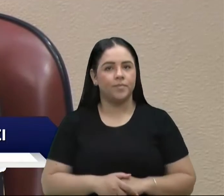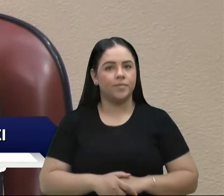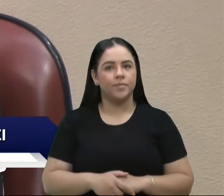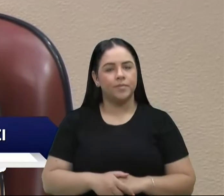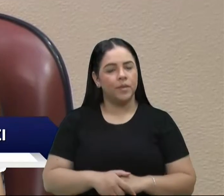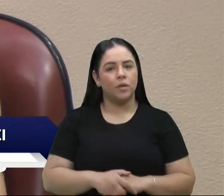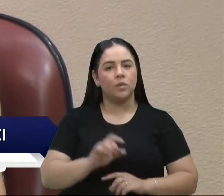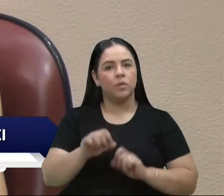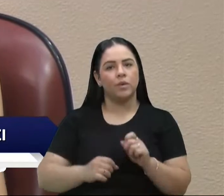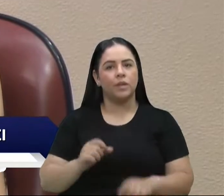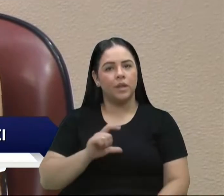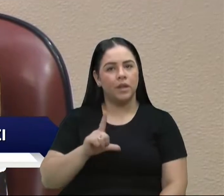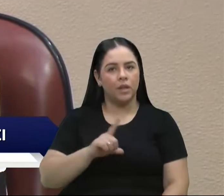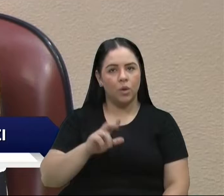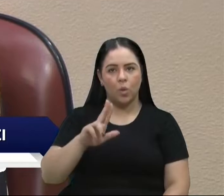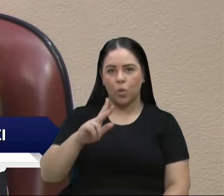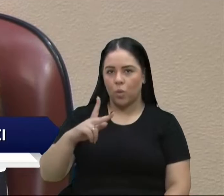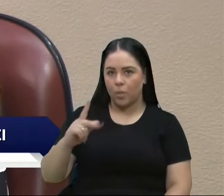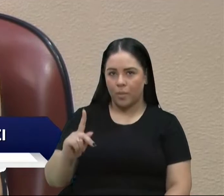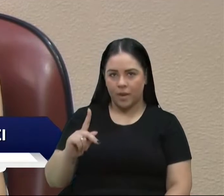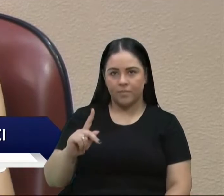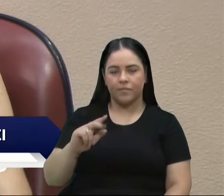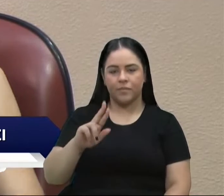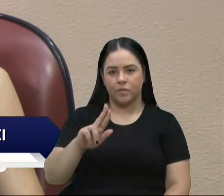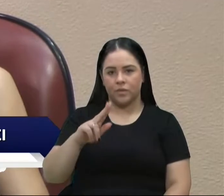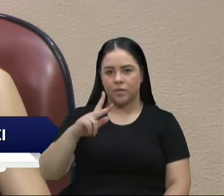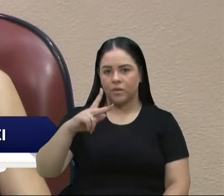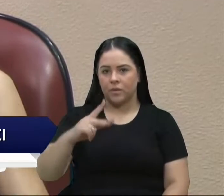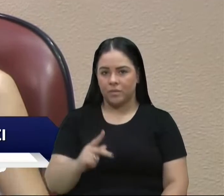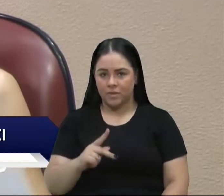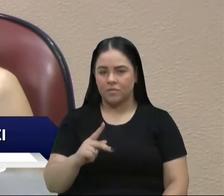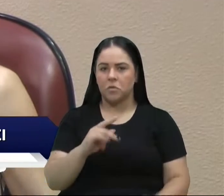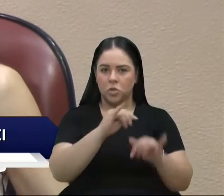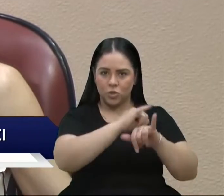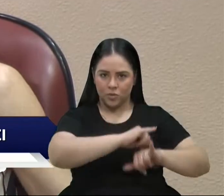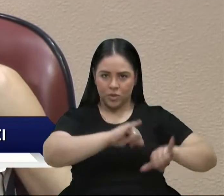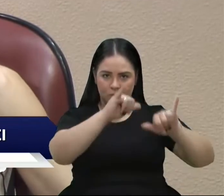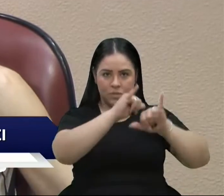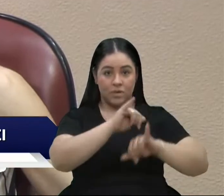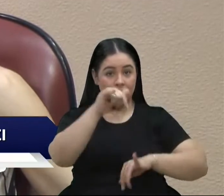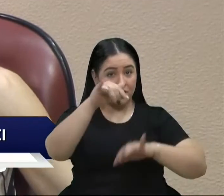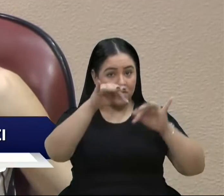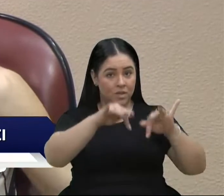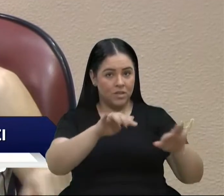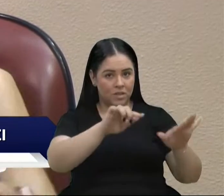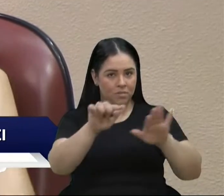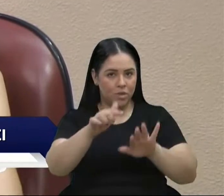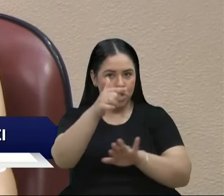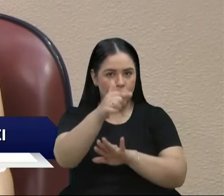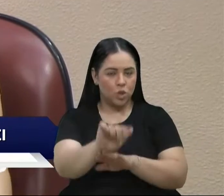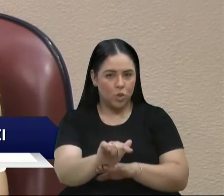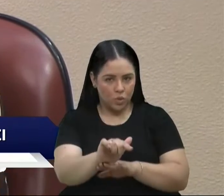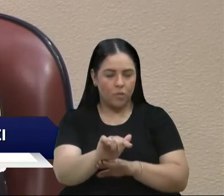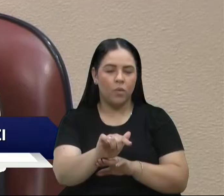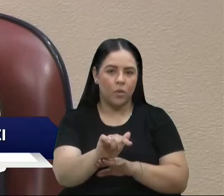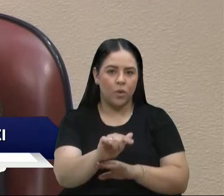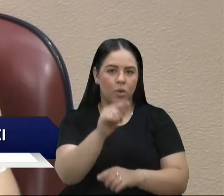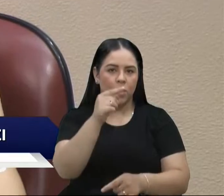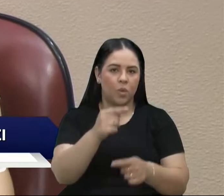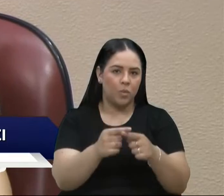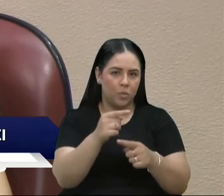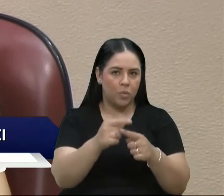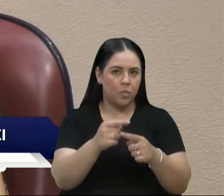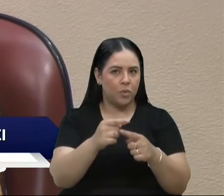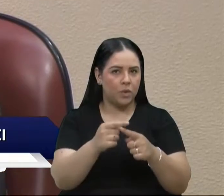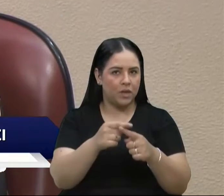às UPAs, até as UPAs foram motivo de notícia nesse final de semana, novamente, em função